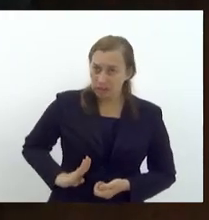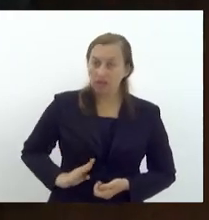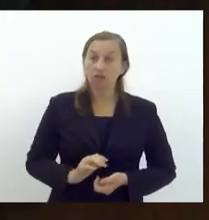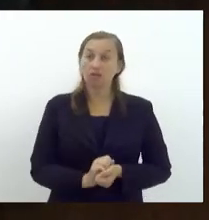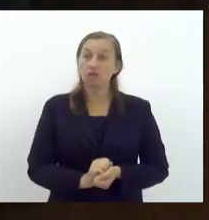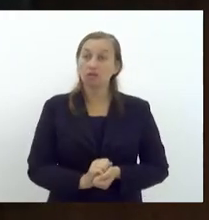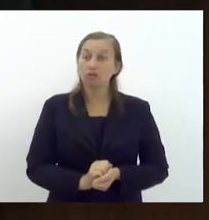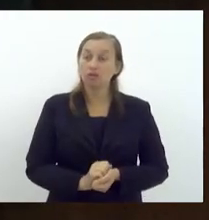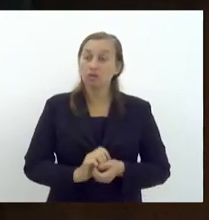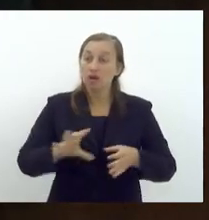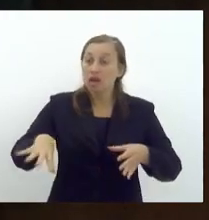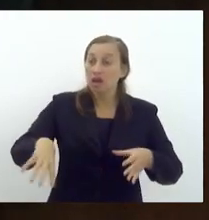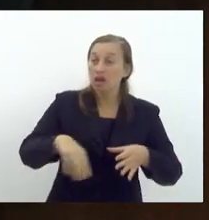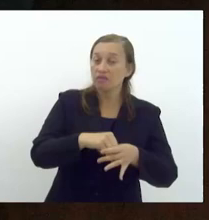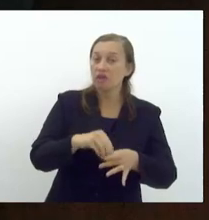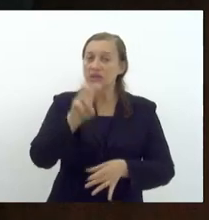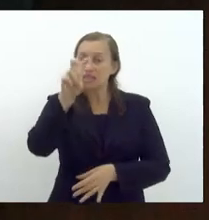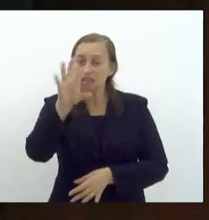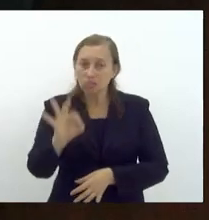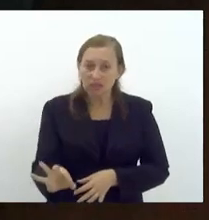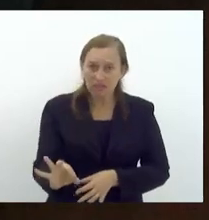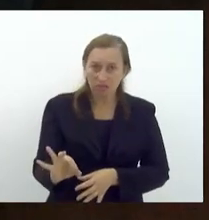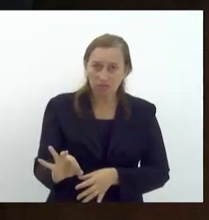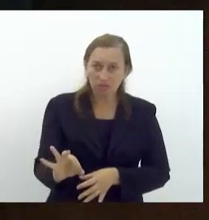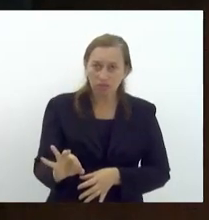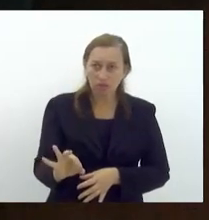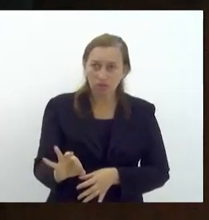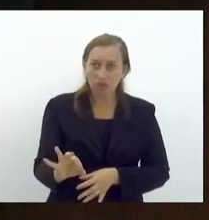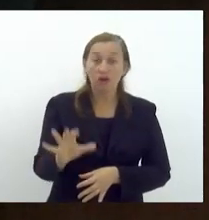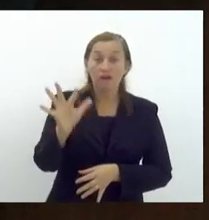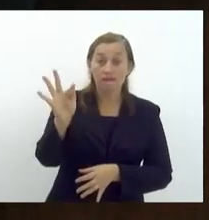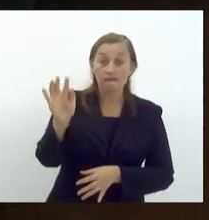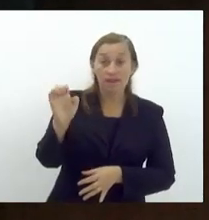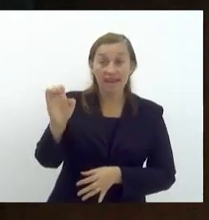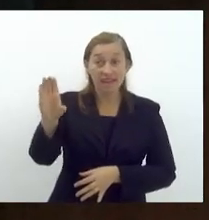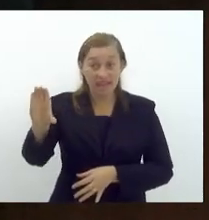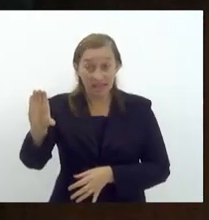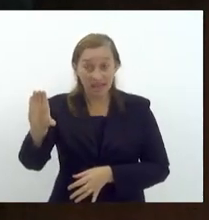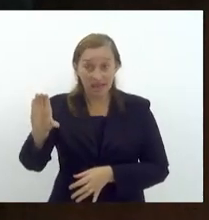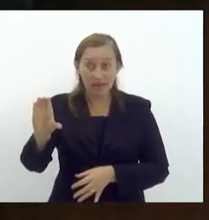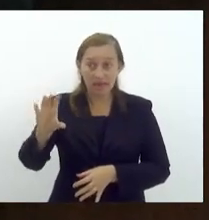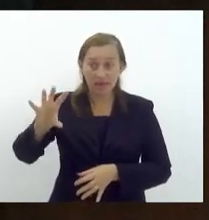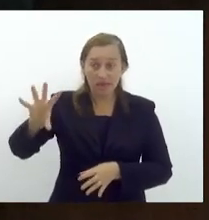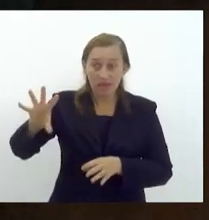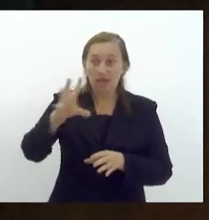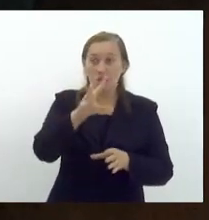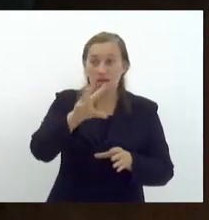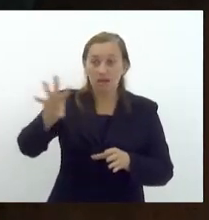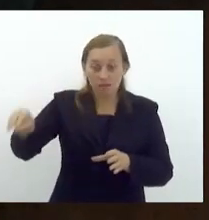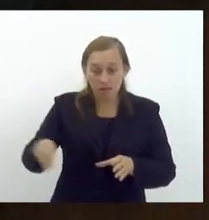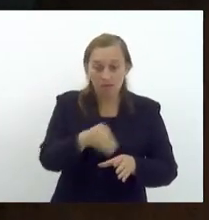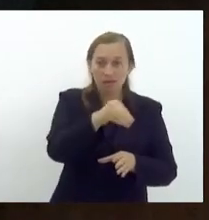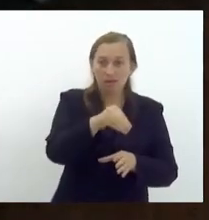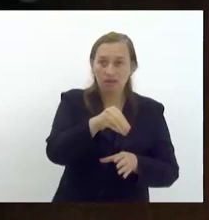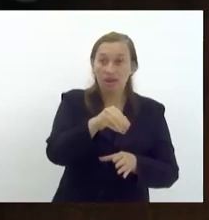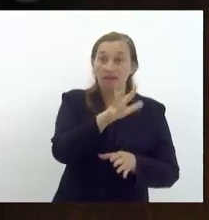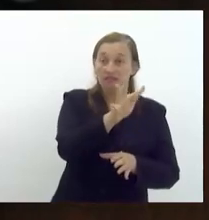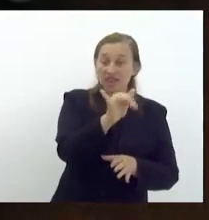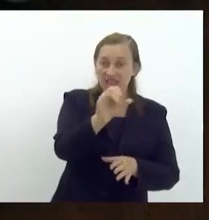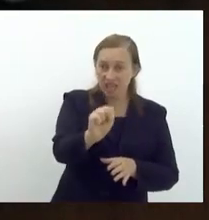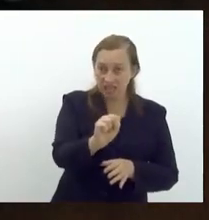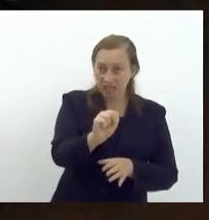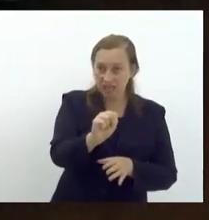fixado a vinculação de 5% do fep para o FIES fez